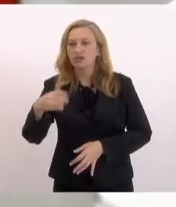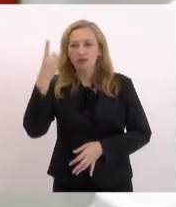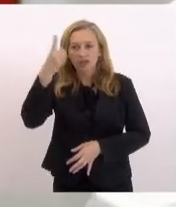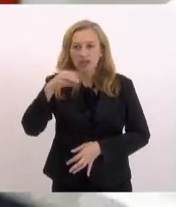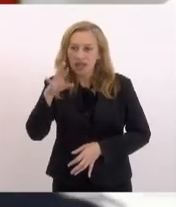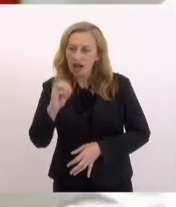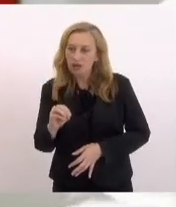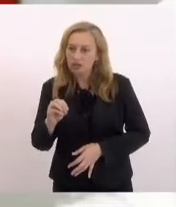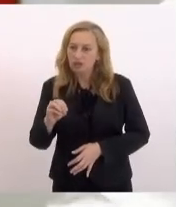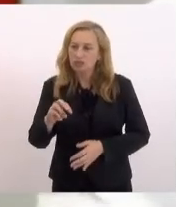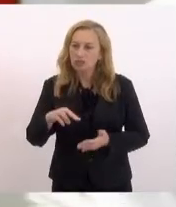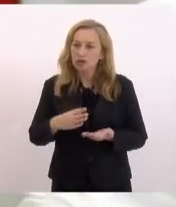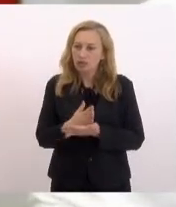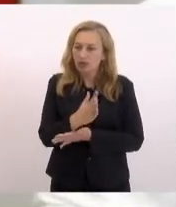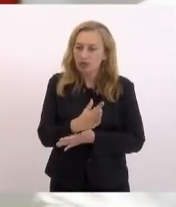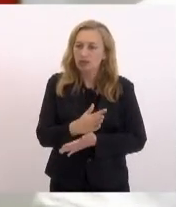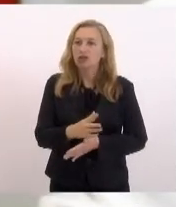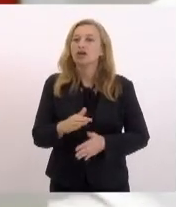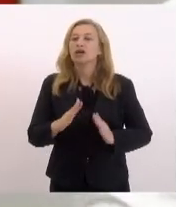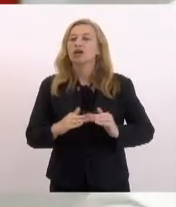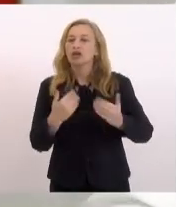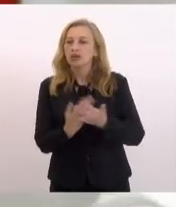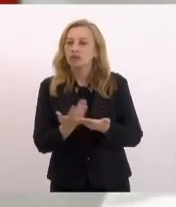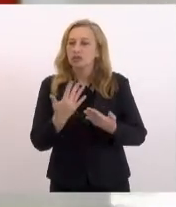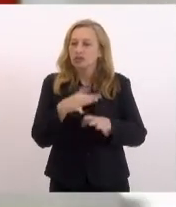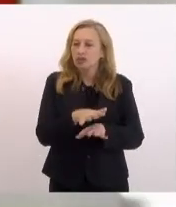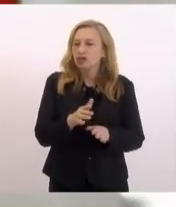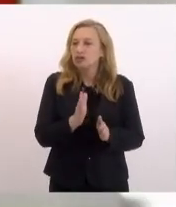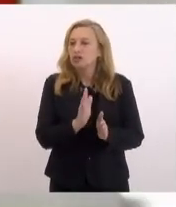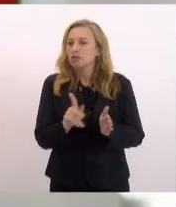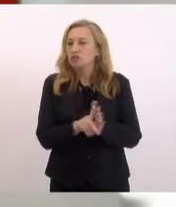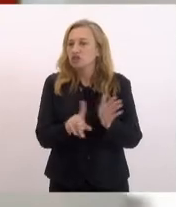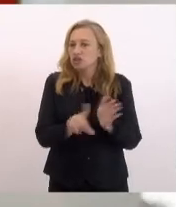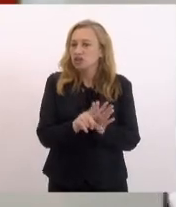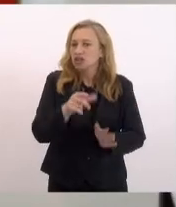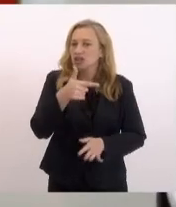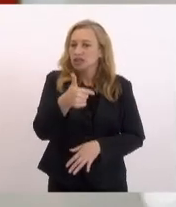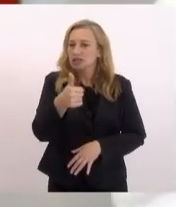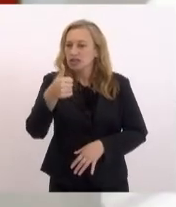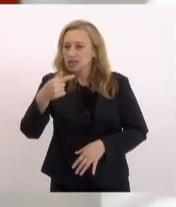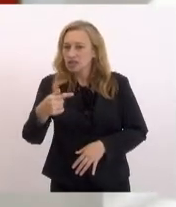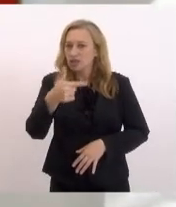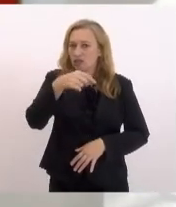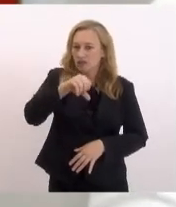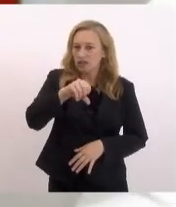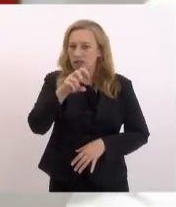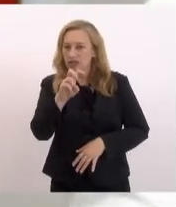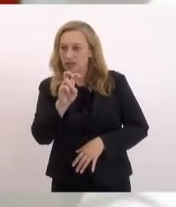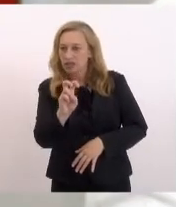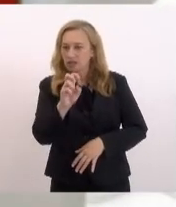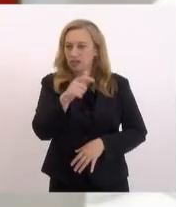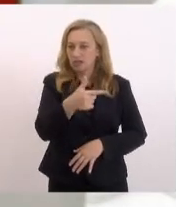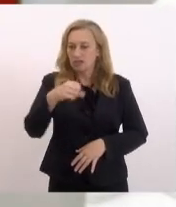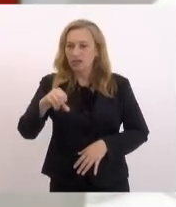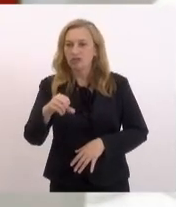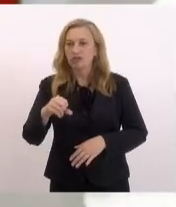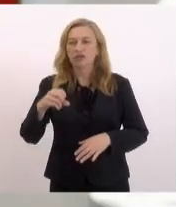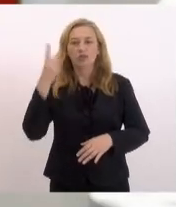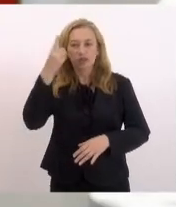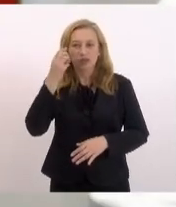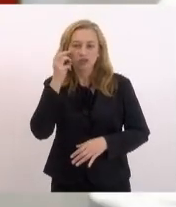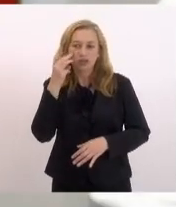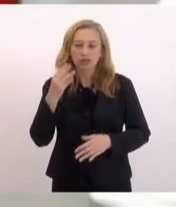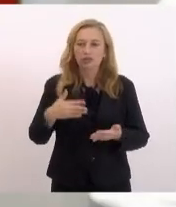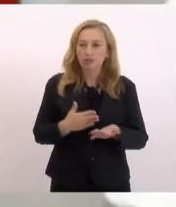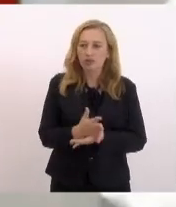que aprovam isso, como estão aprovados. Requer inclusão na ordem do dia do projeto de lei 1795-19, deputado Valdeque Carneiro. Senhores que aprovam isso, como